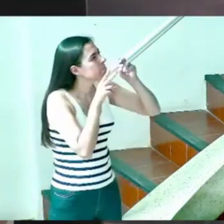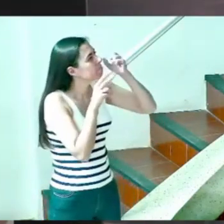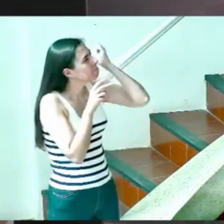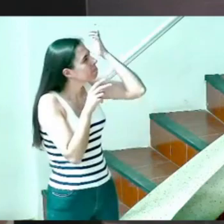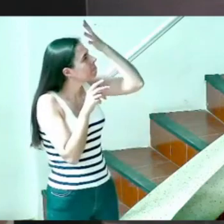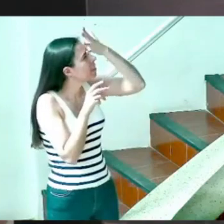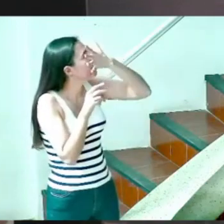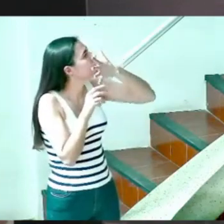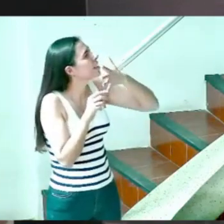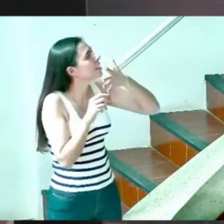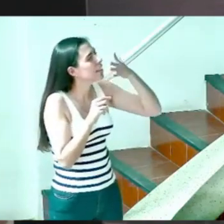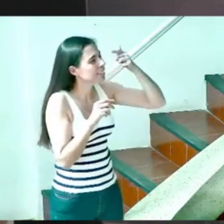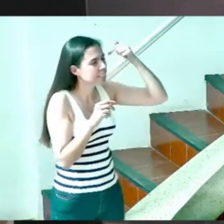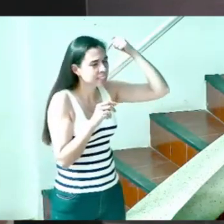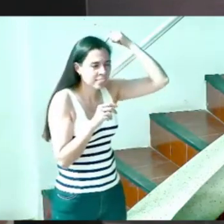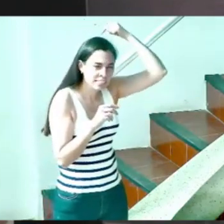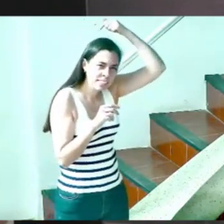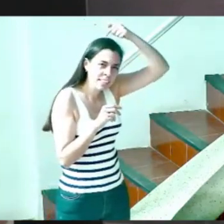os atributos de Deus.